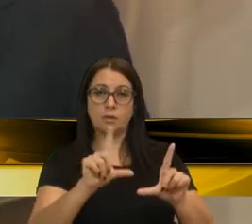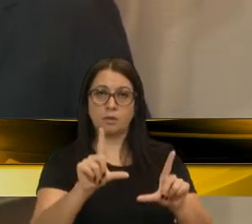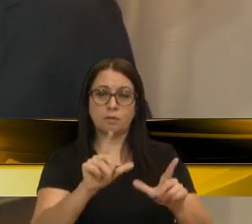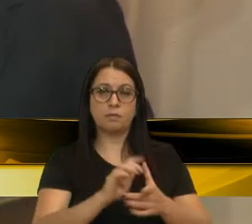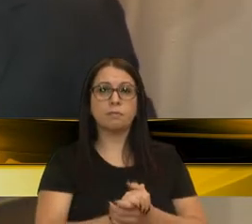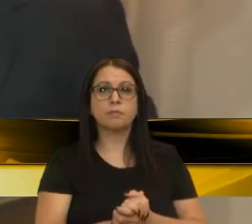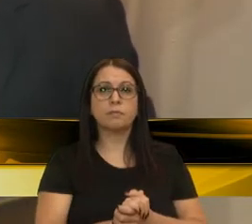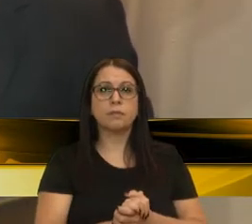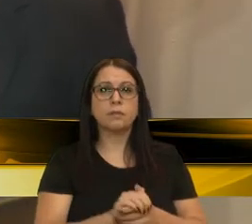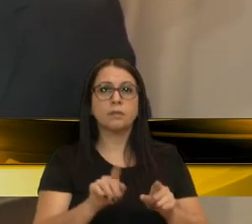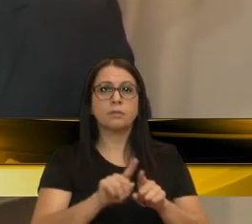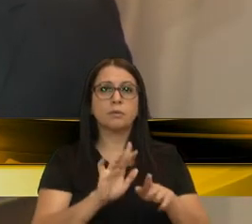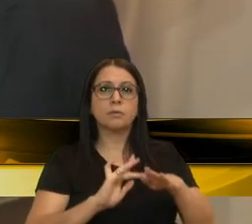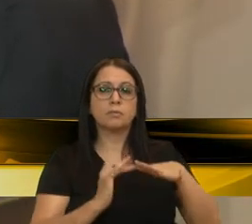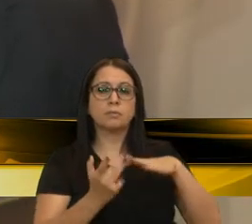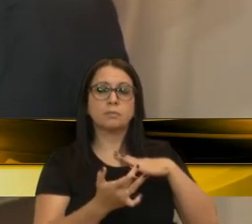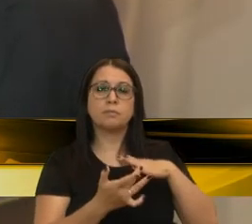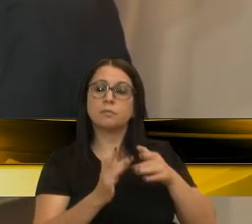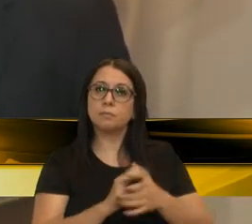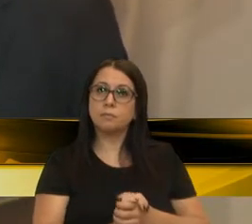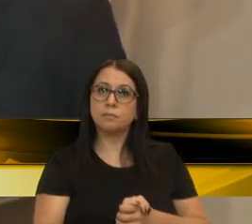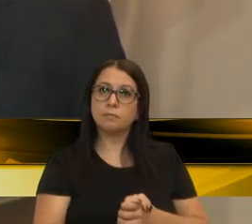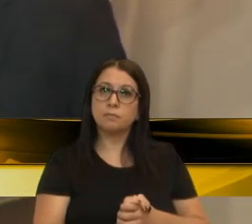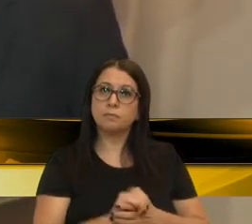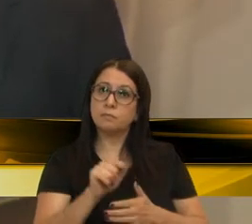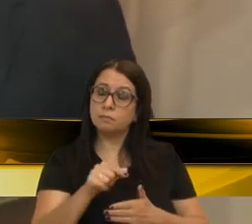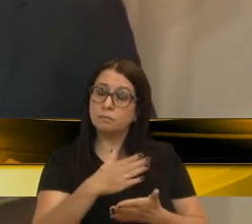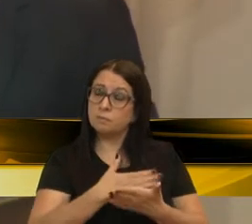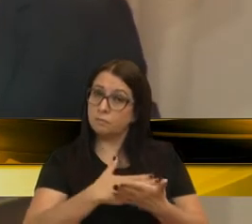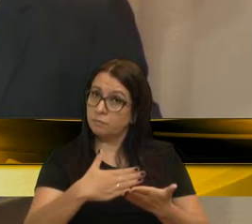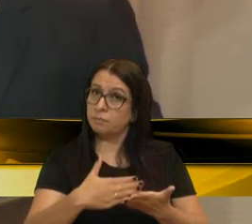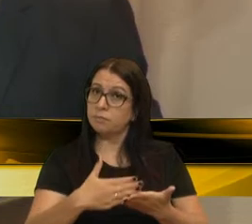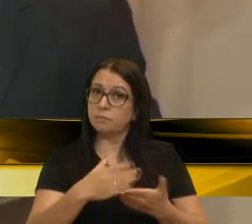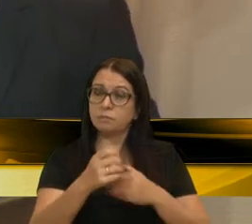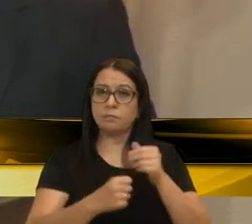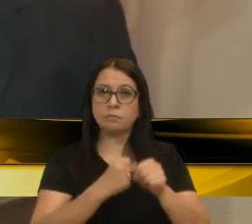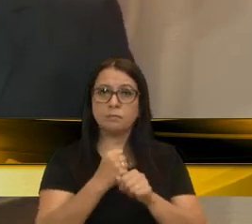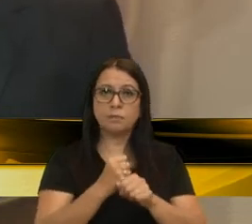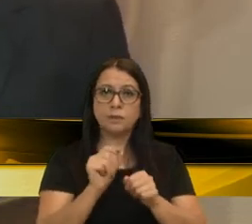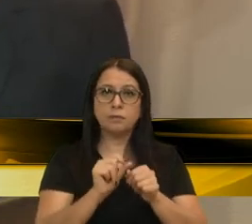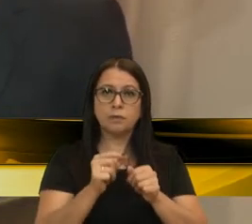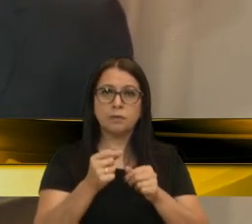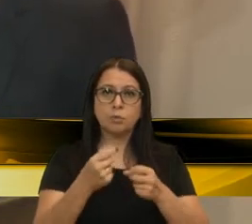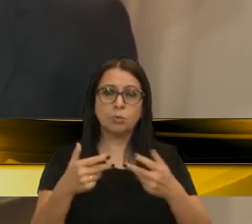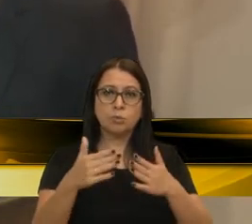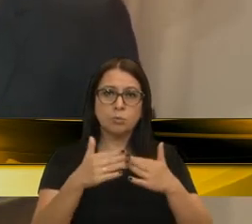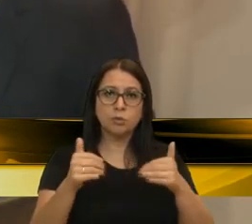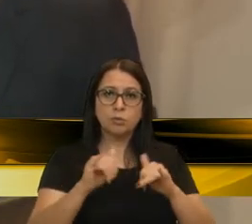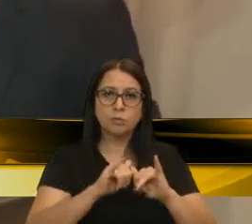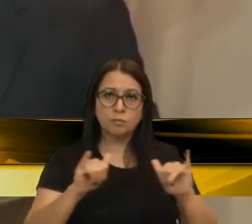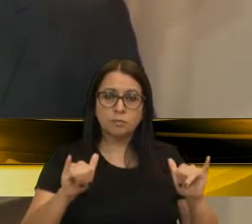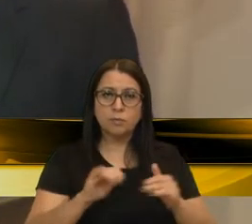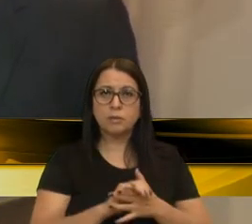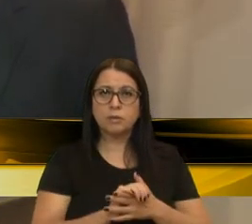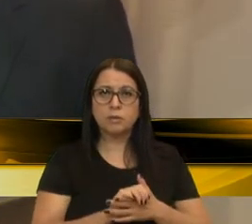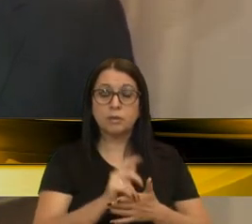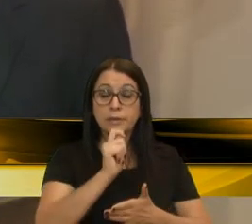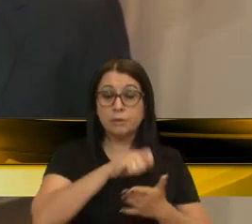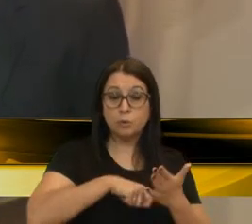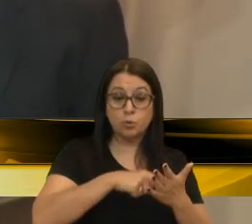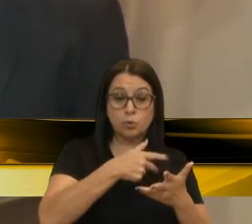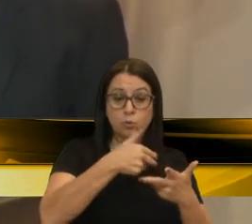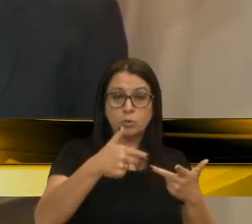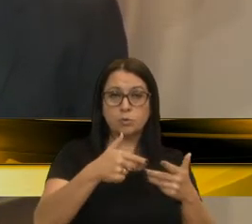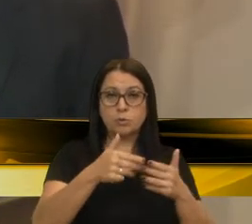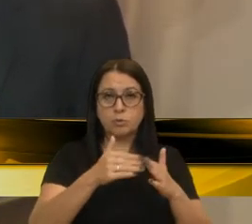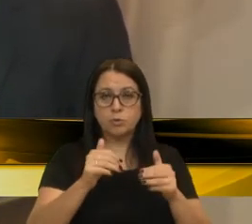e também através das redes sociais. Nesse início de ano, eu fiz alguns pedidos de informações, protocolei alguns pedidos